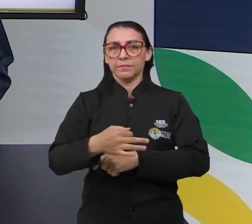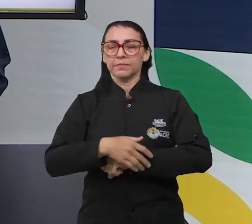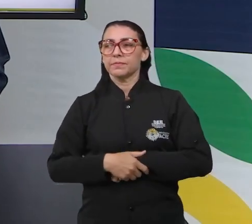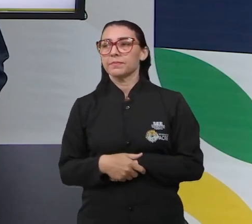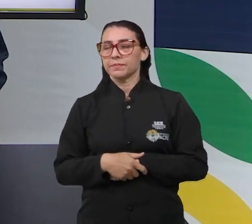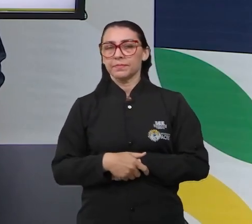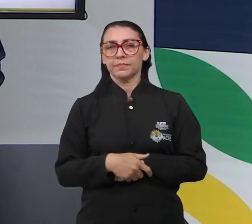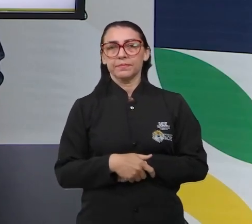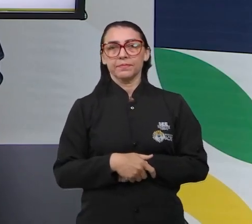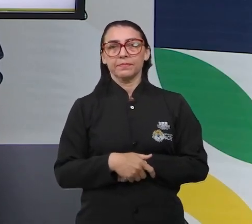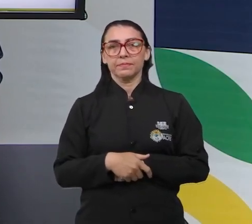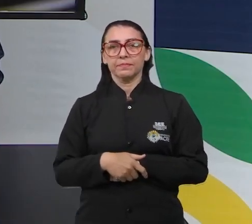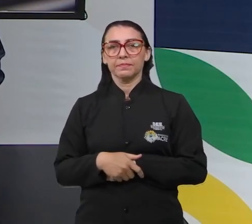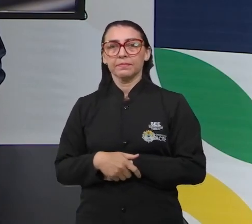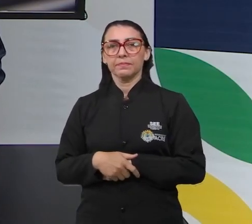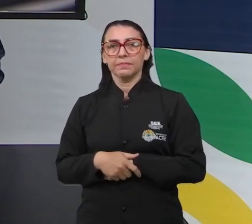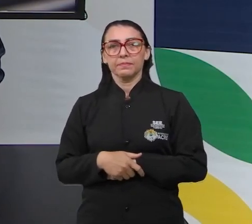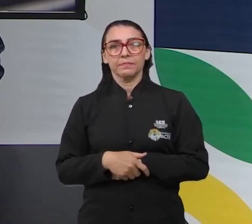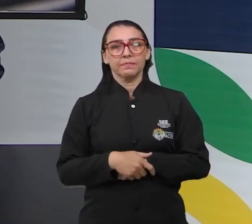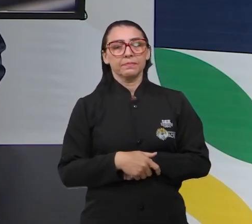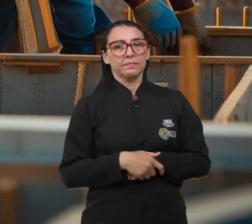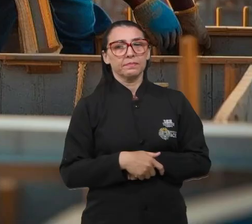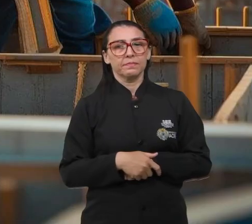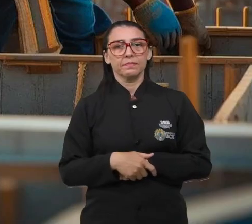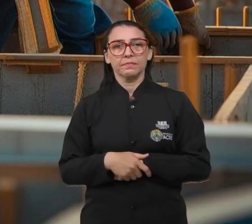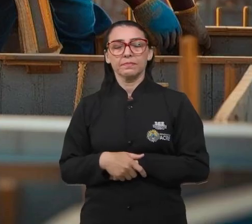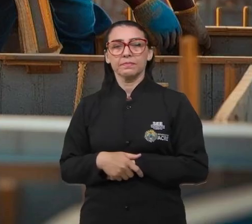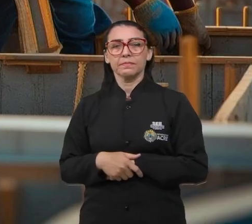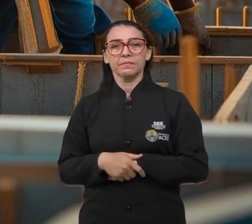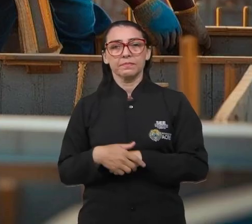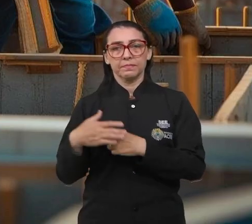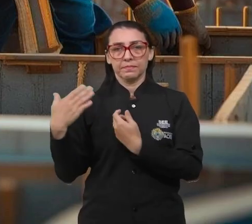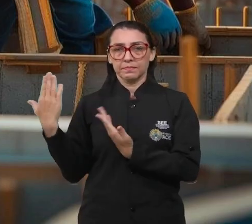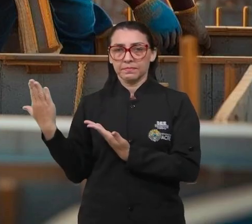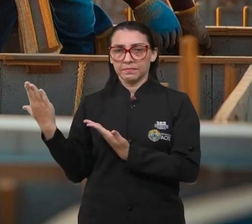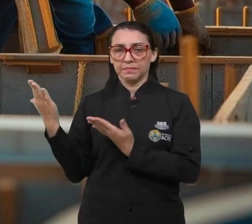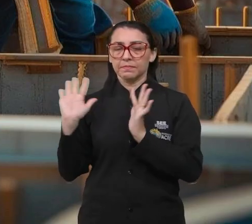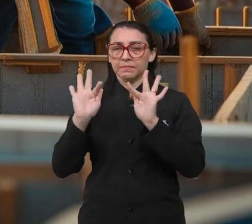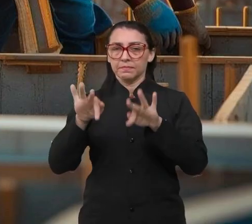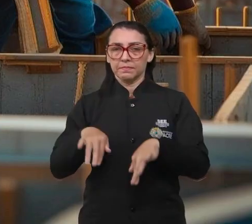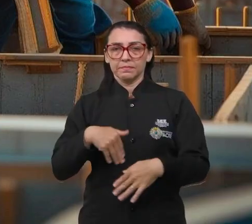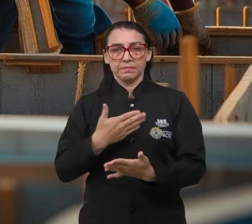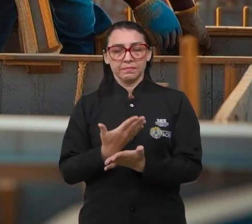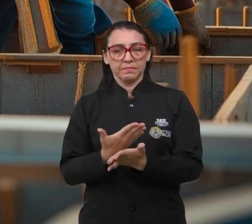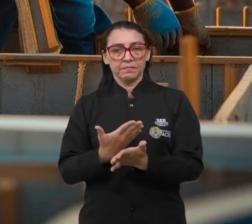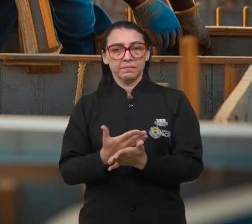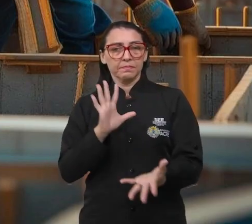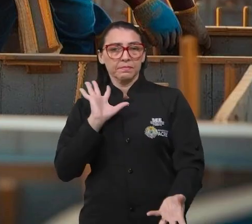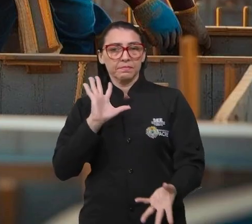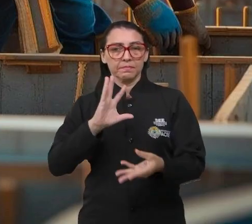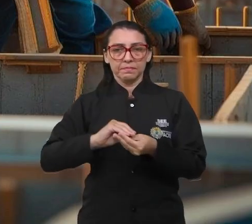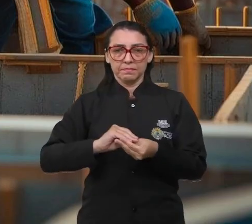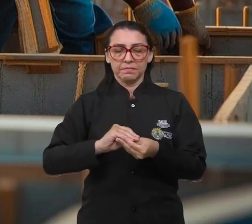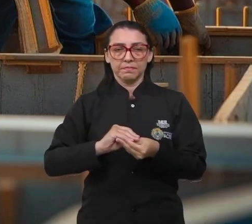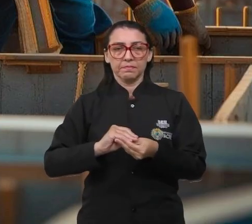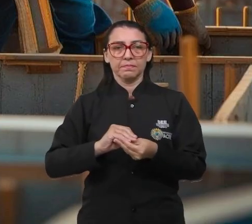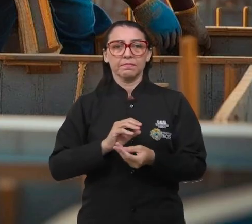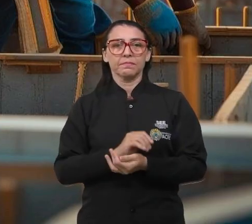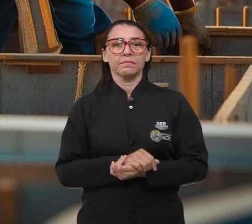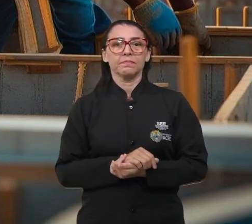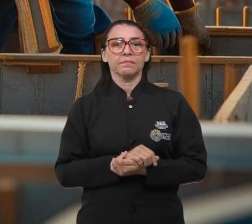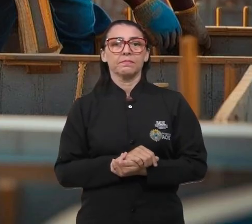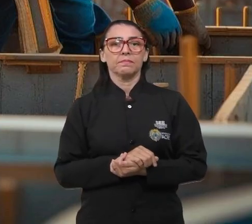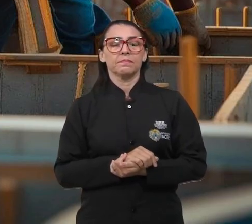gabarito, é de elefante. Ok? Bem, pessoal, aqui chegamos ao final da aula. Quero fazer um pequeno resumo junto com